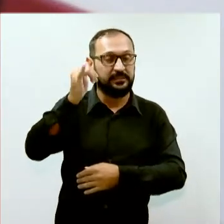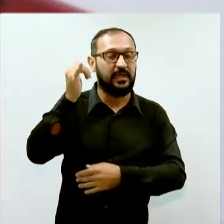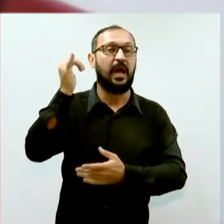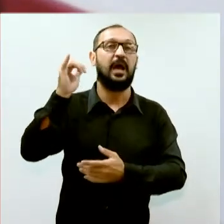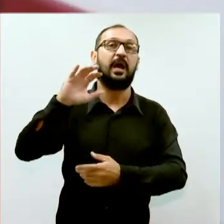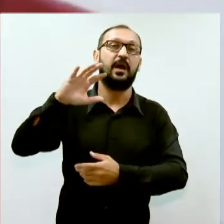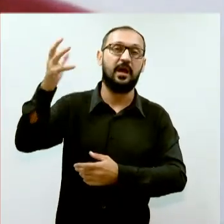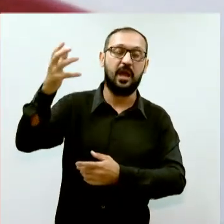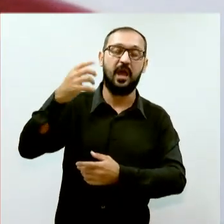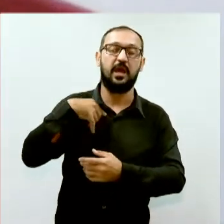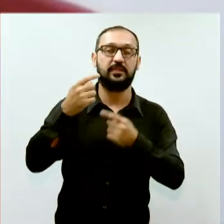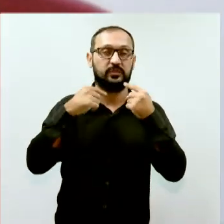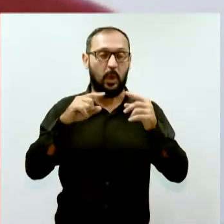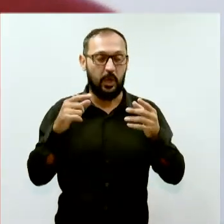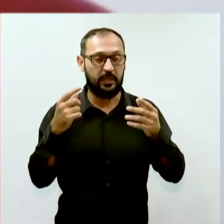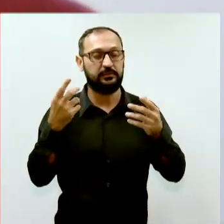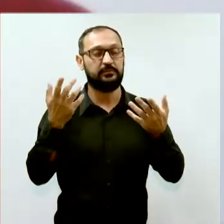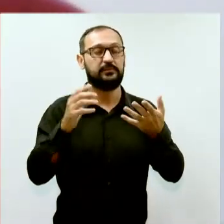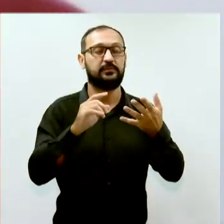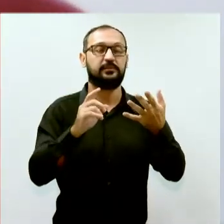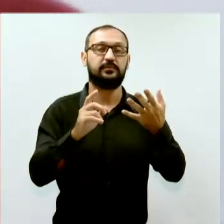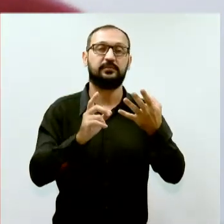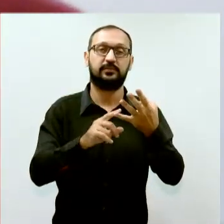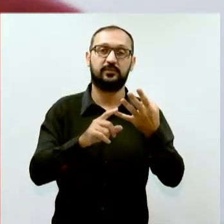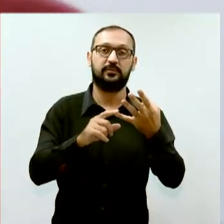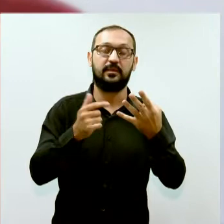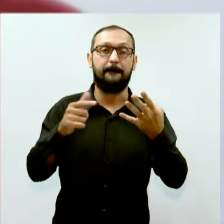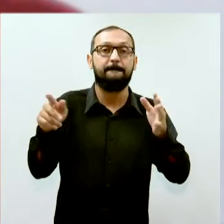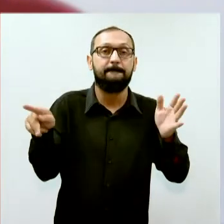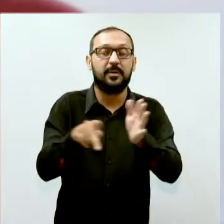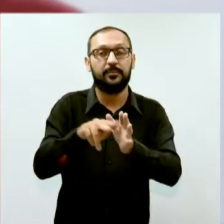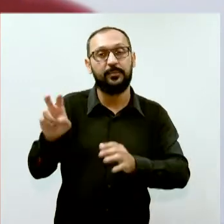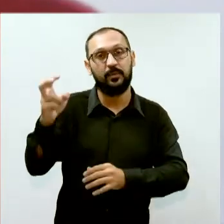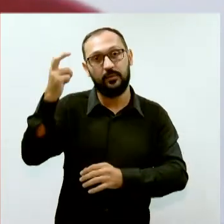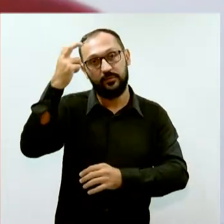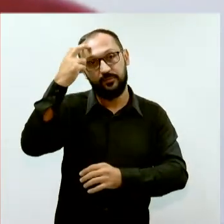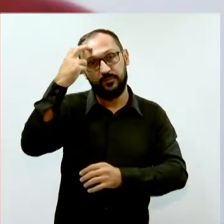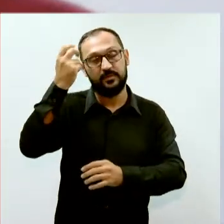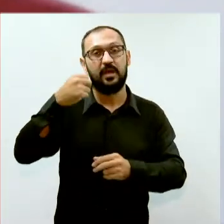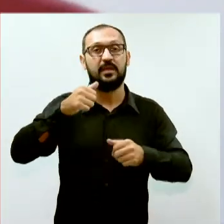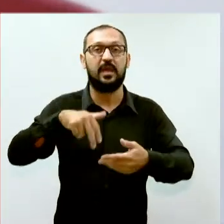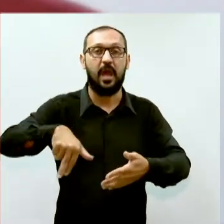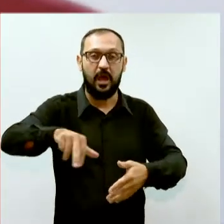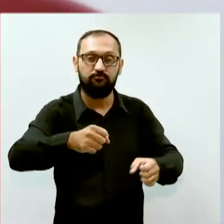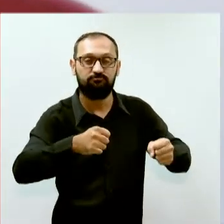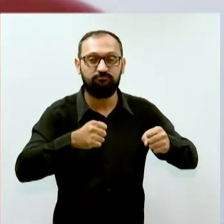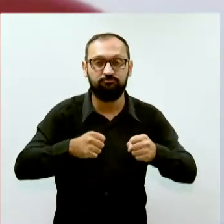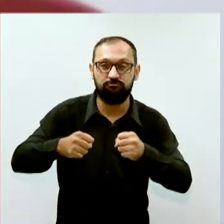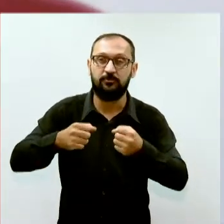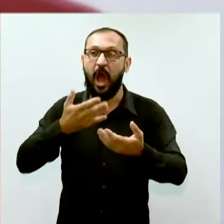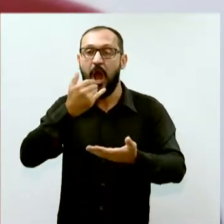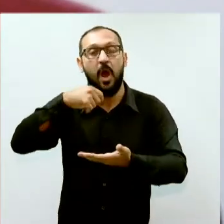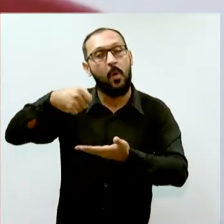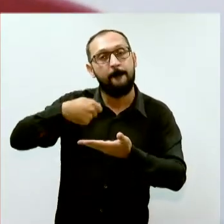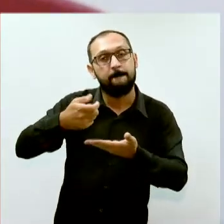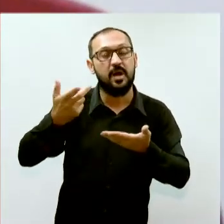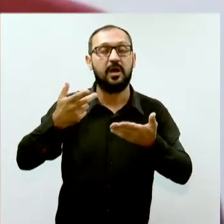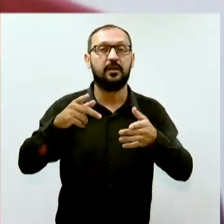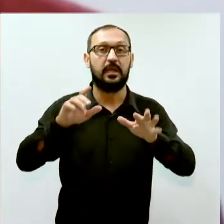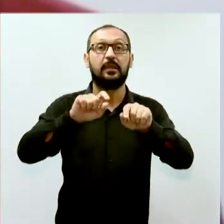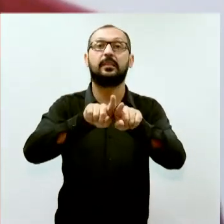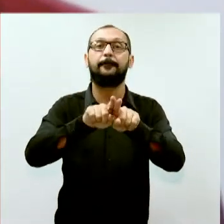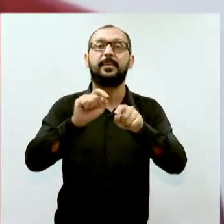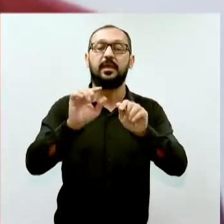e lendas e crônicas, e um outro que é mais voltado para a cultura, que é sobre a dança, sobre a alimentação, sobre